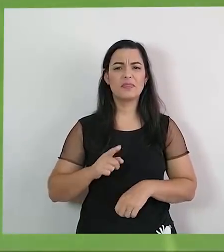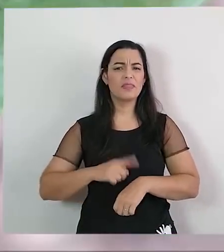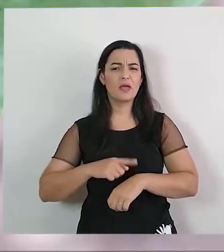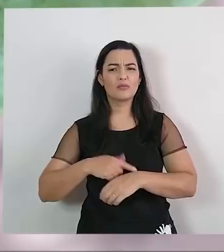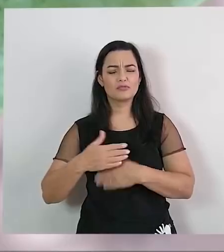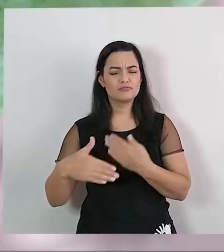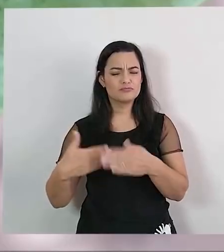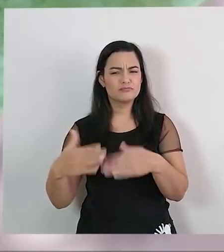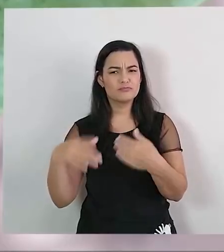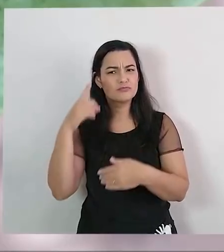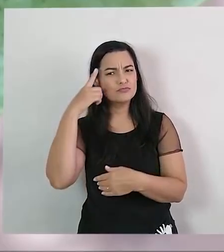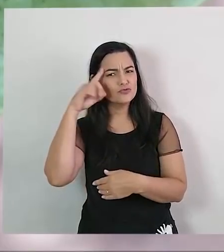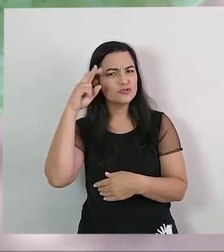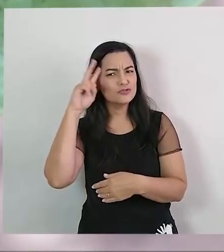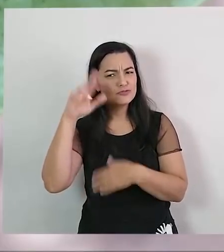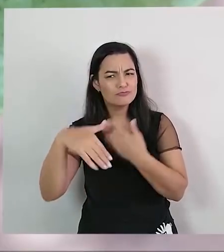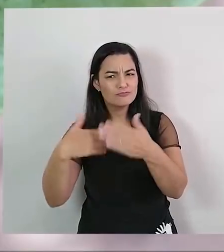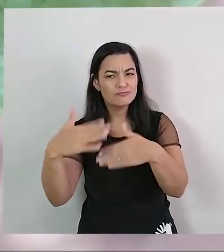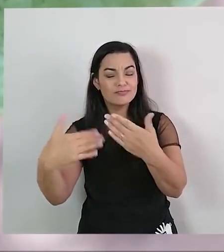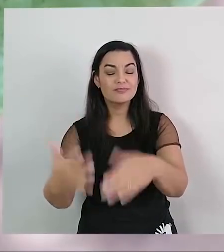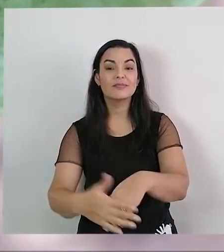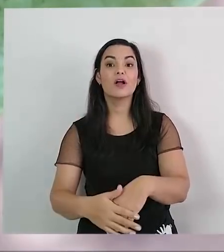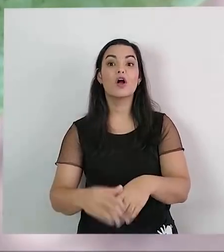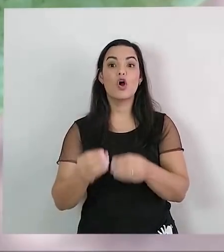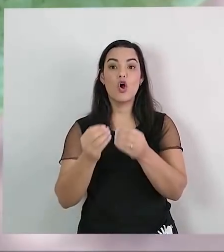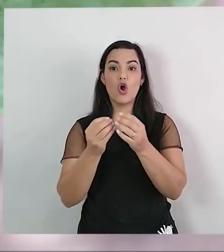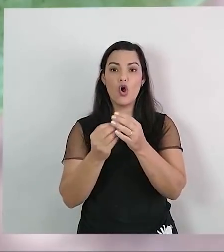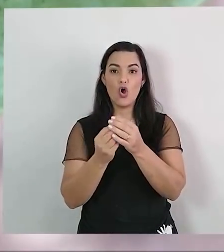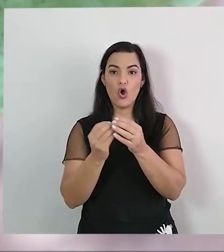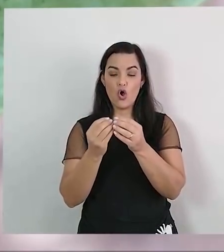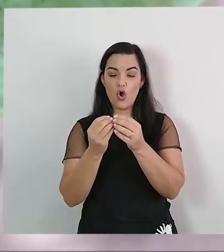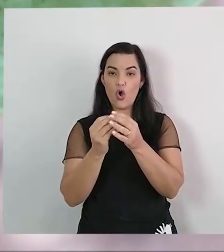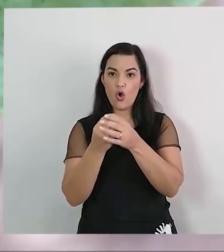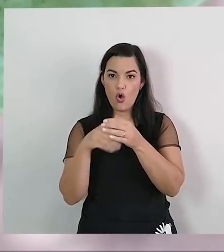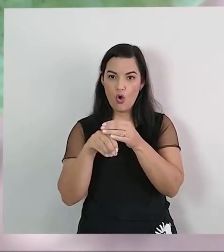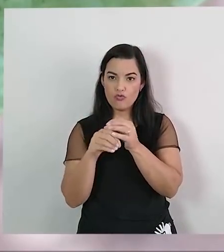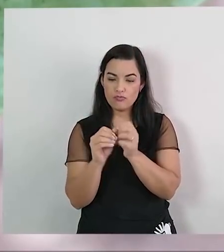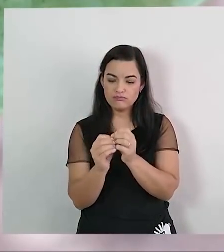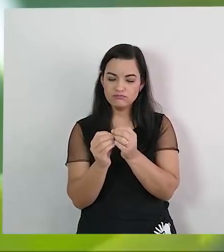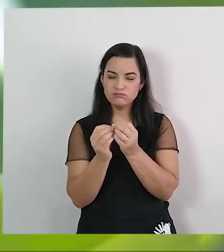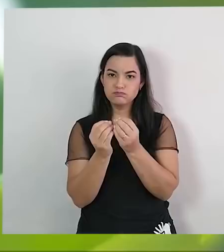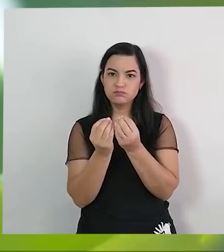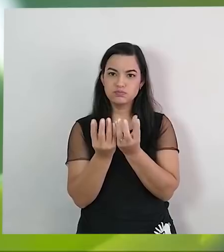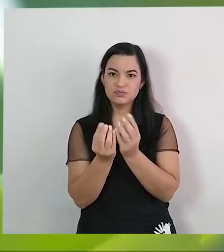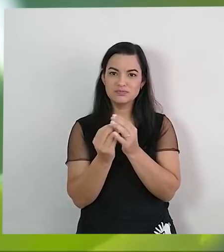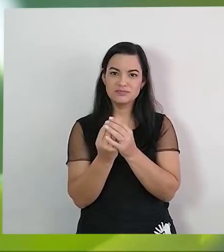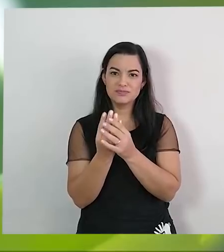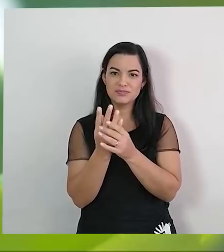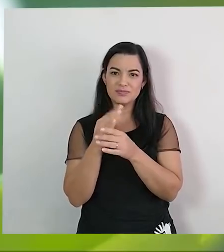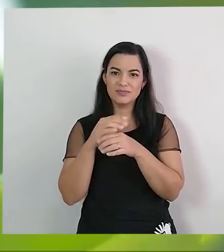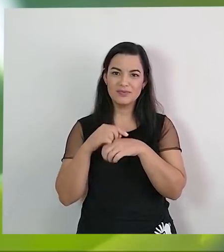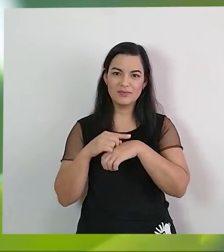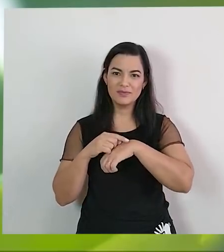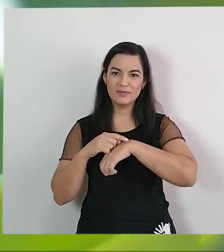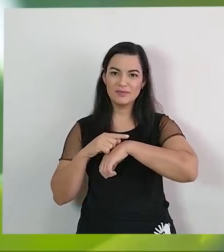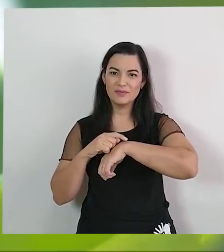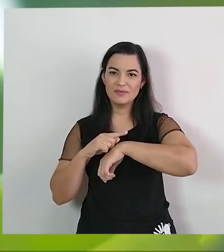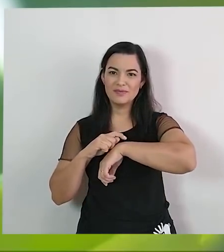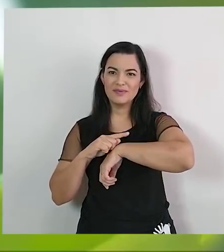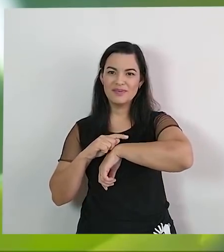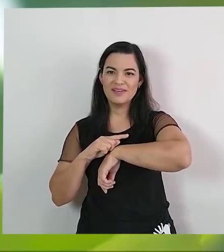Depois de alguns dias, os ovos eclodem e as lagartas saem. Começa o segundo